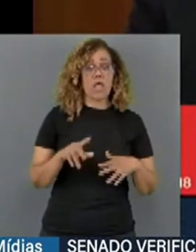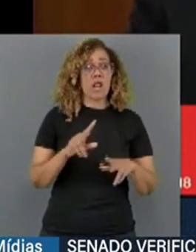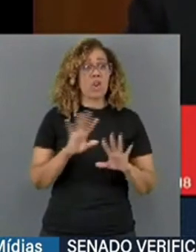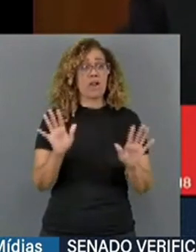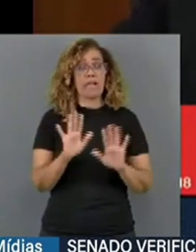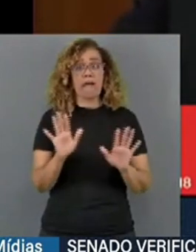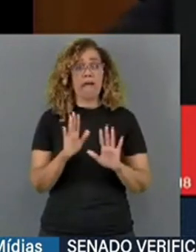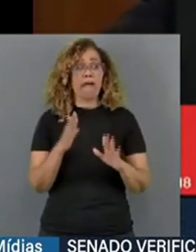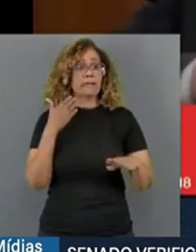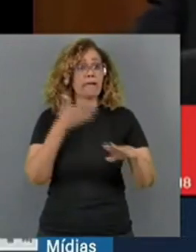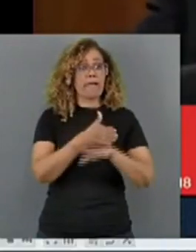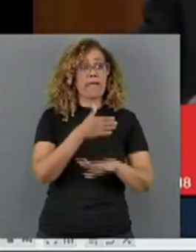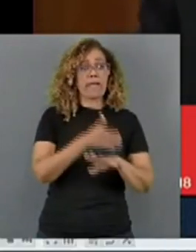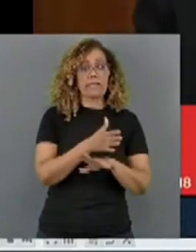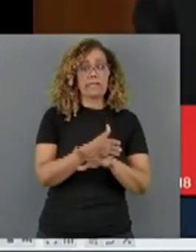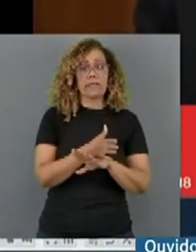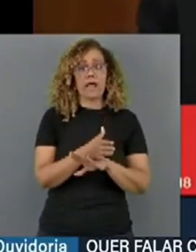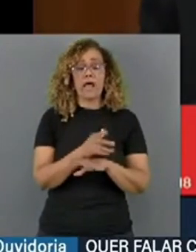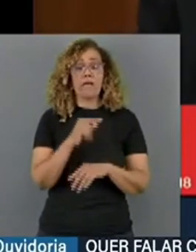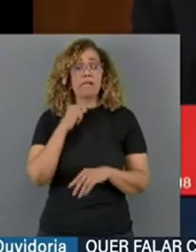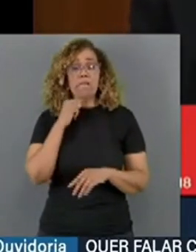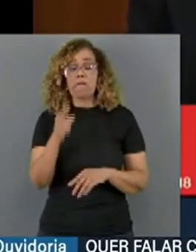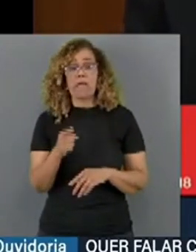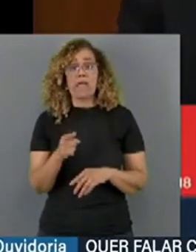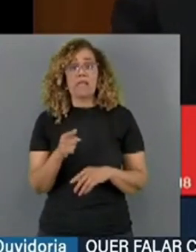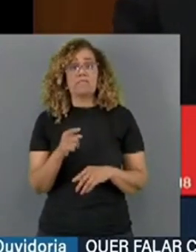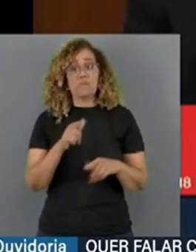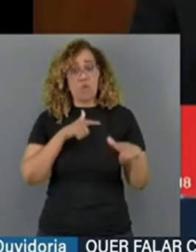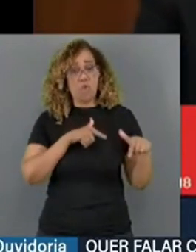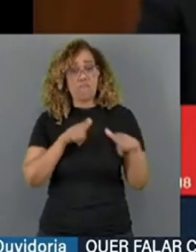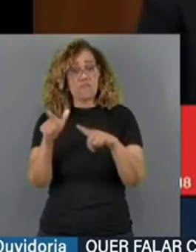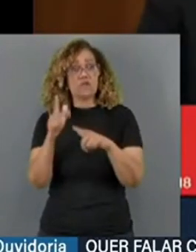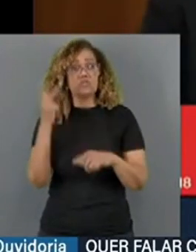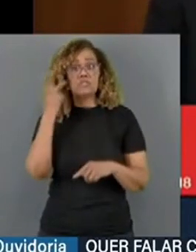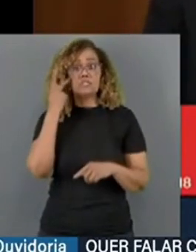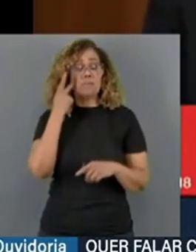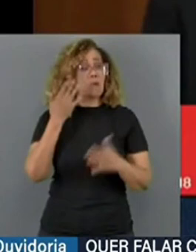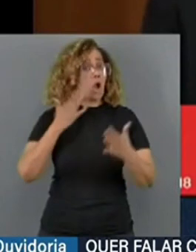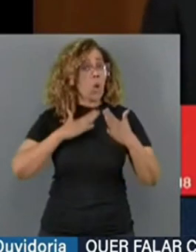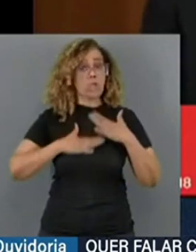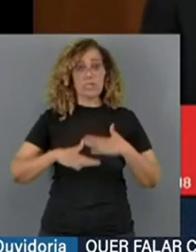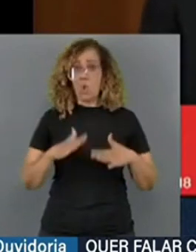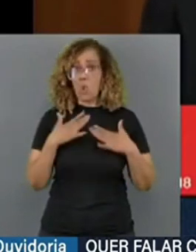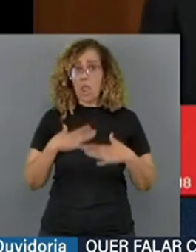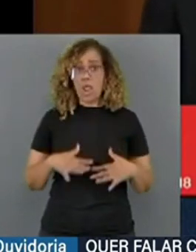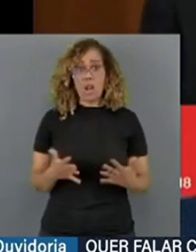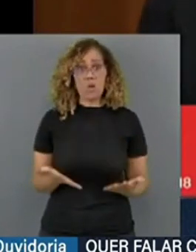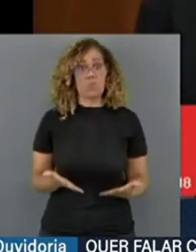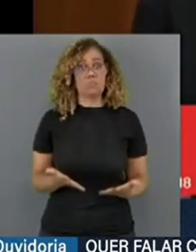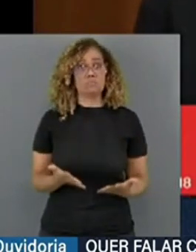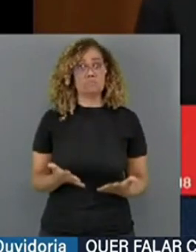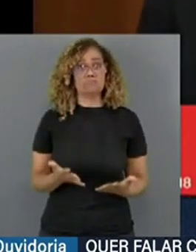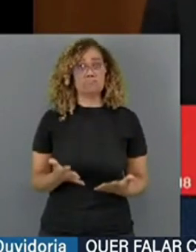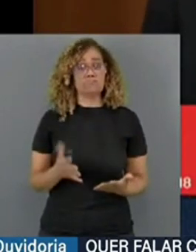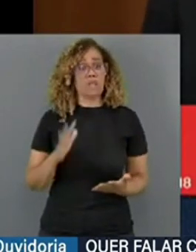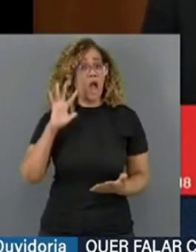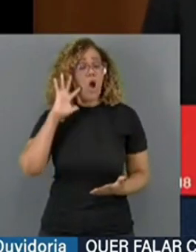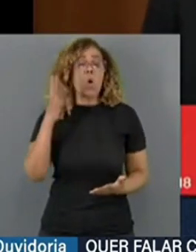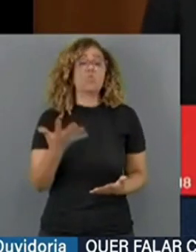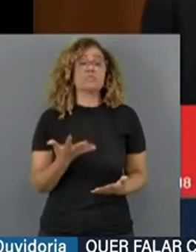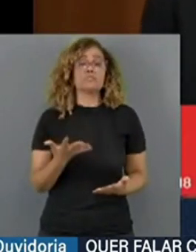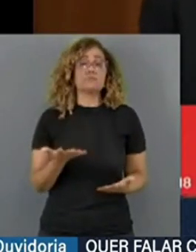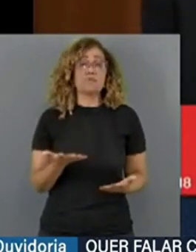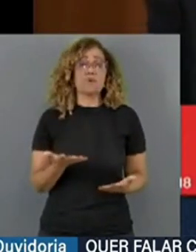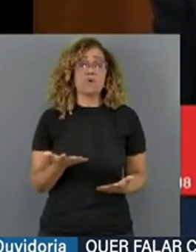entrasse mais ônibus, que não ia permitir que juntasse mais ninguém, eu viajei para São Paulo na maior tranquilidade. Né? E aconteceu o que